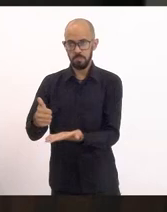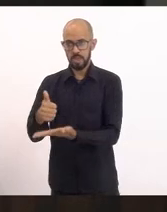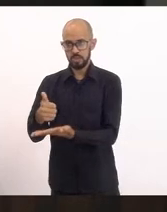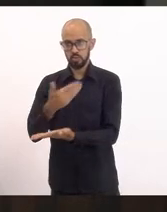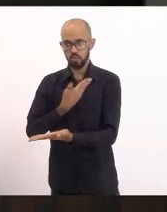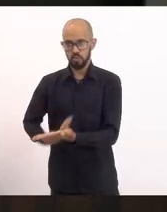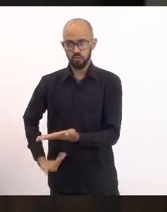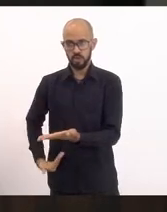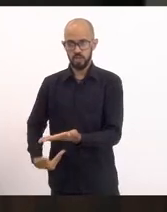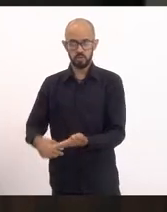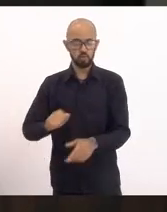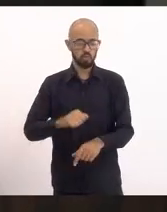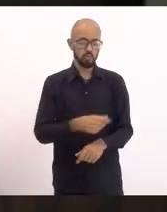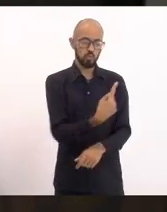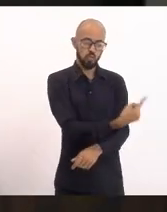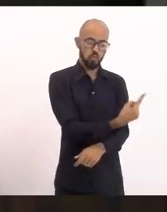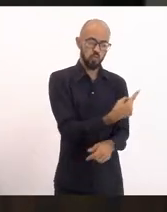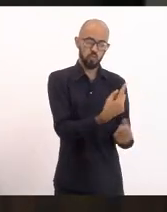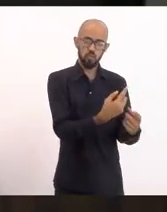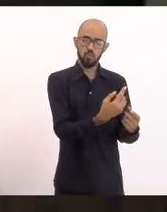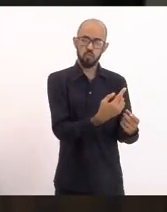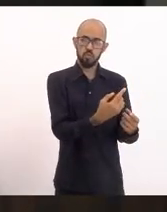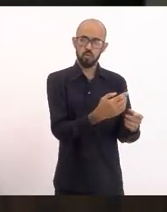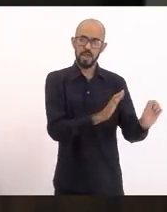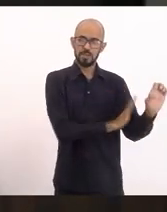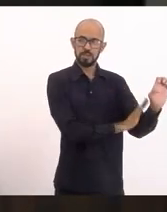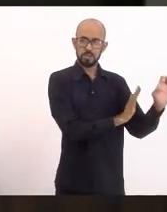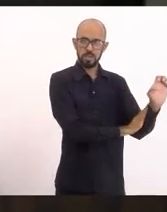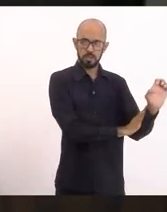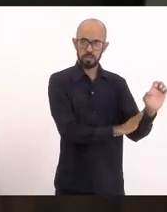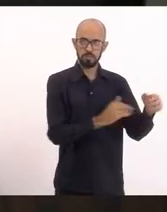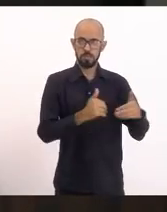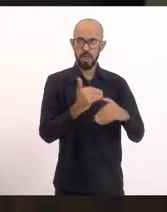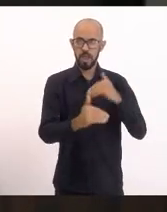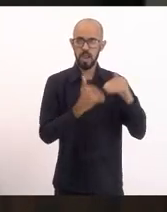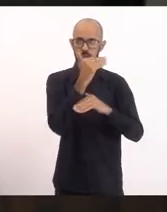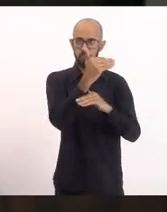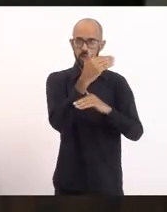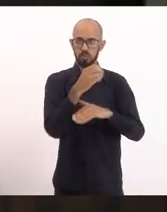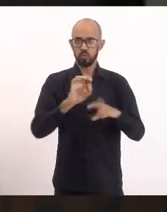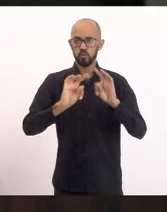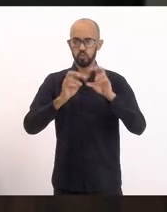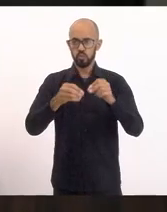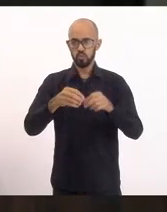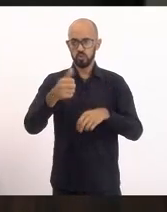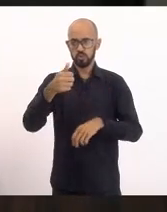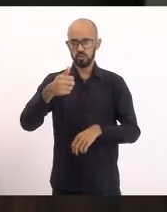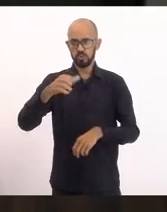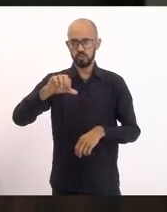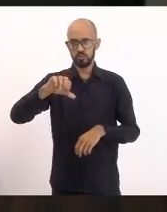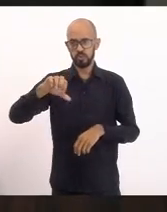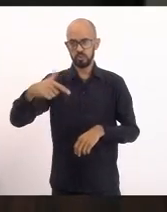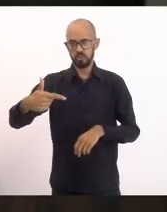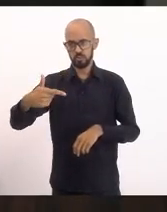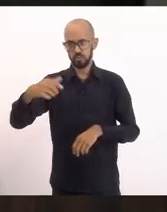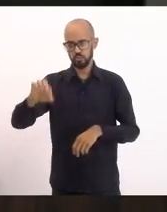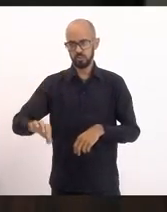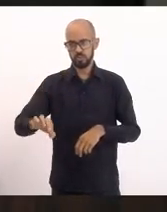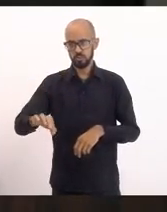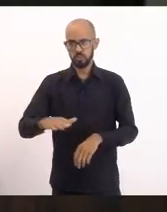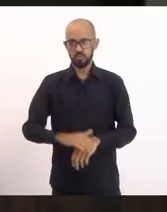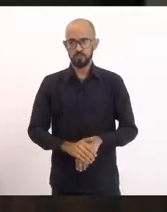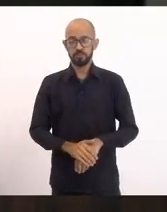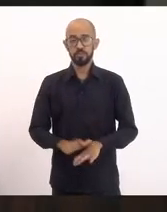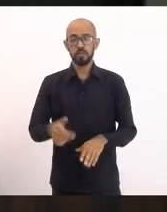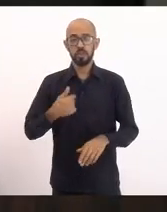elevar todas as gratificações a 192. Então, eu chamei o líder, falei para ele